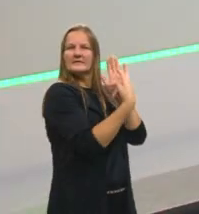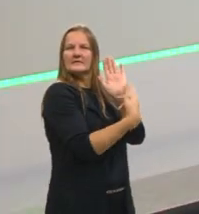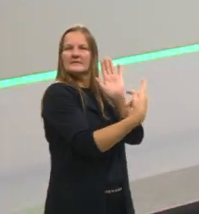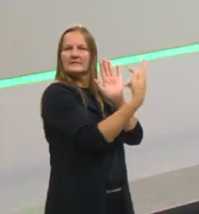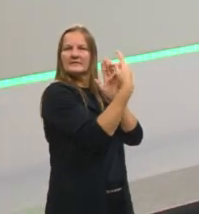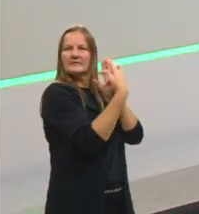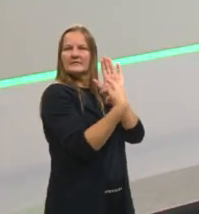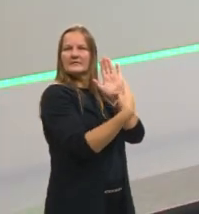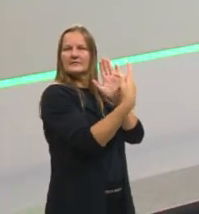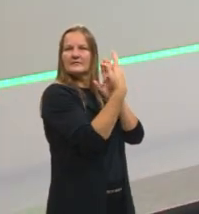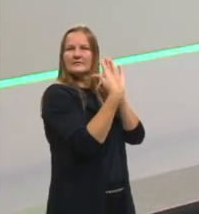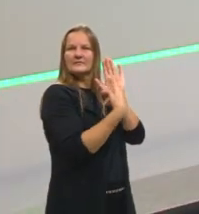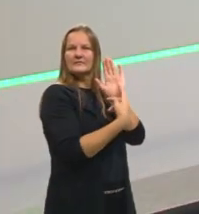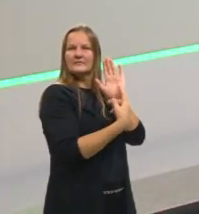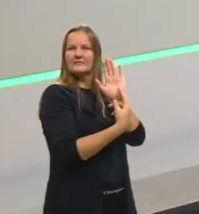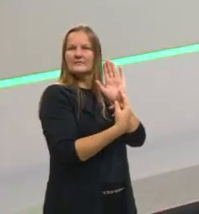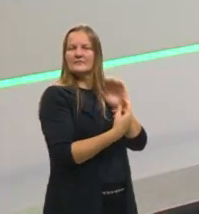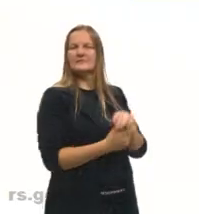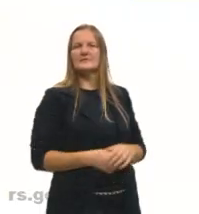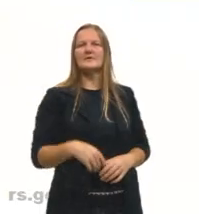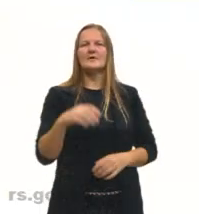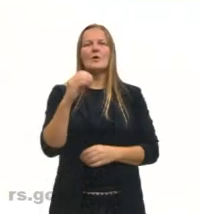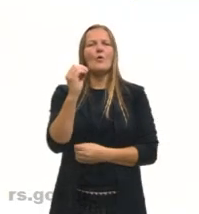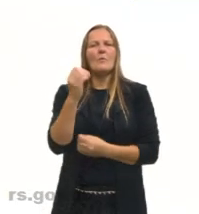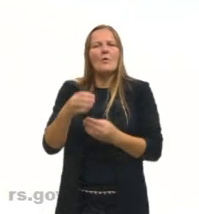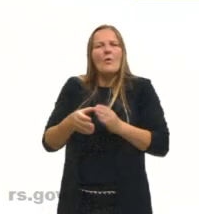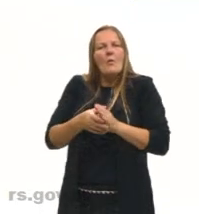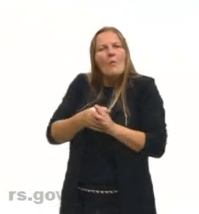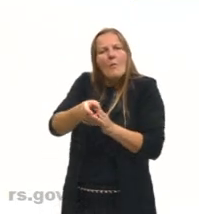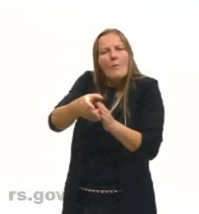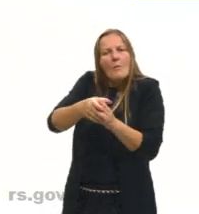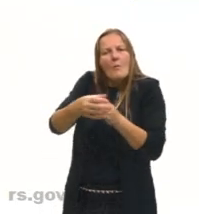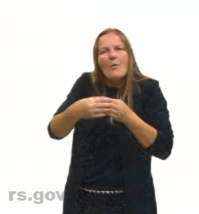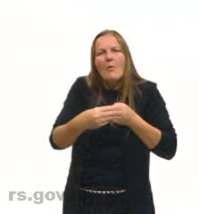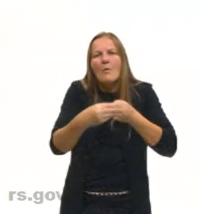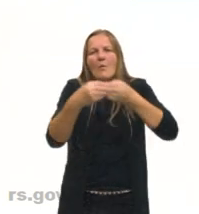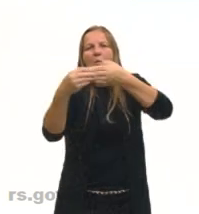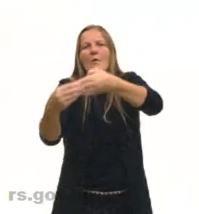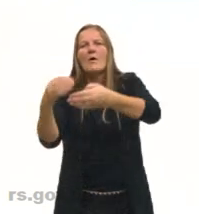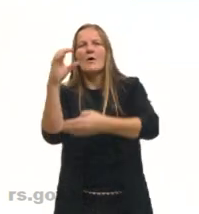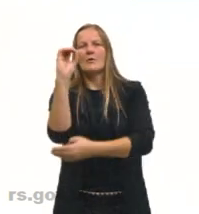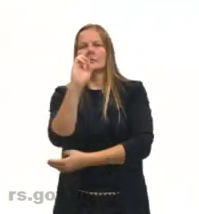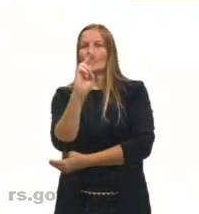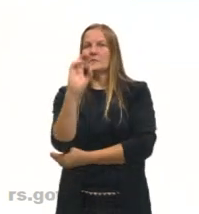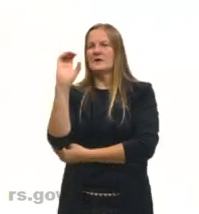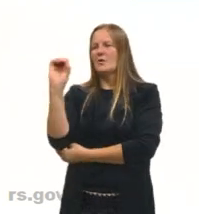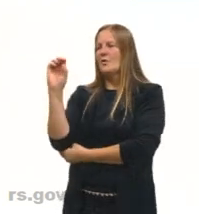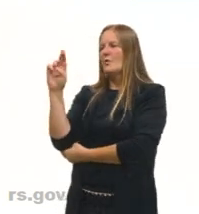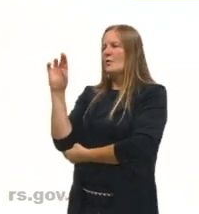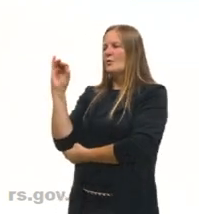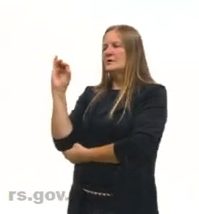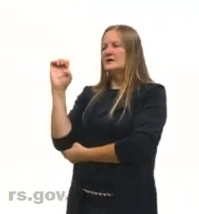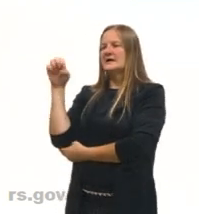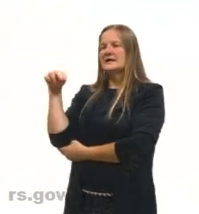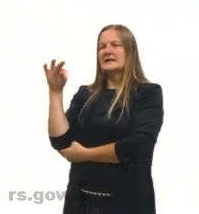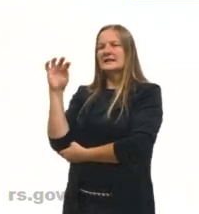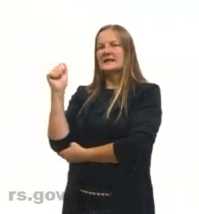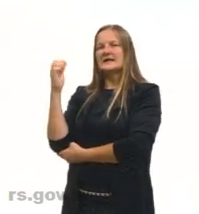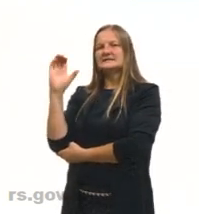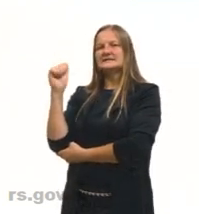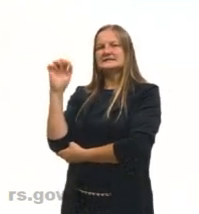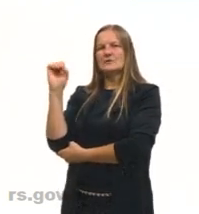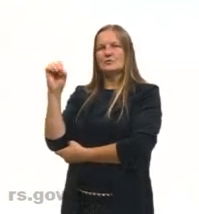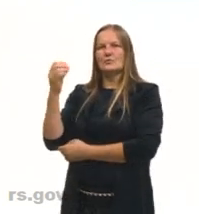Esse é o a forma de orientação importante a gente entender o orientação tô orientando me